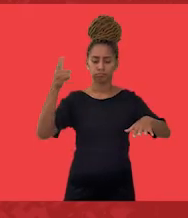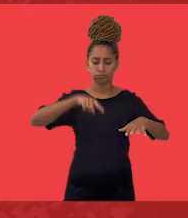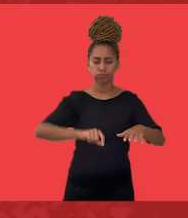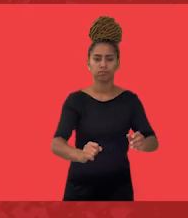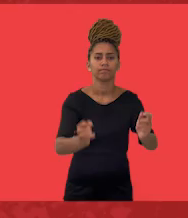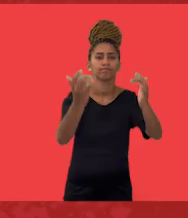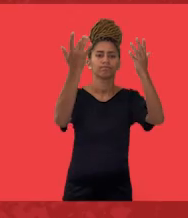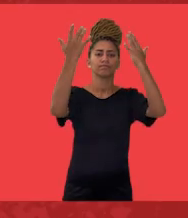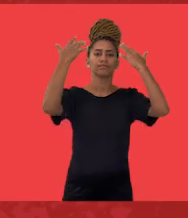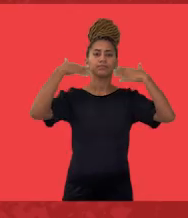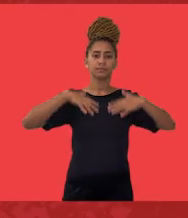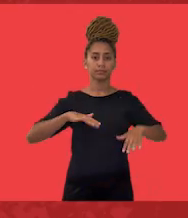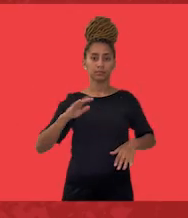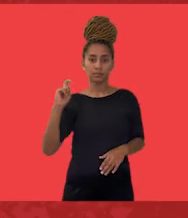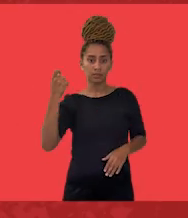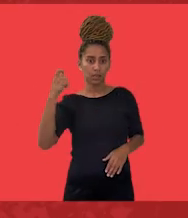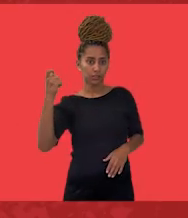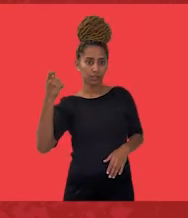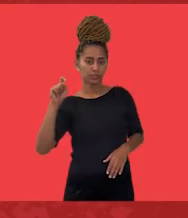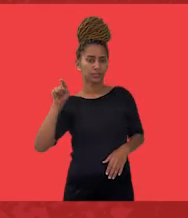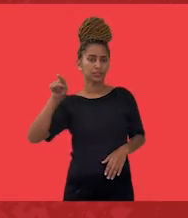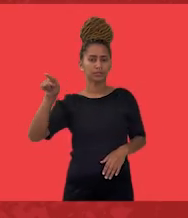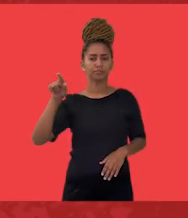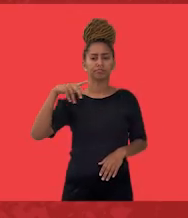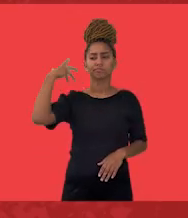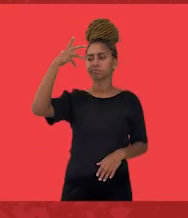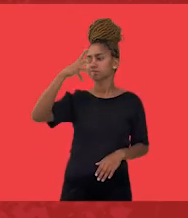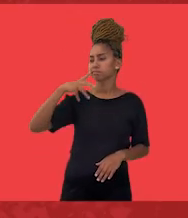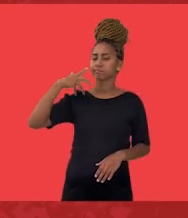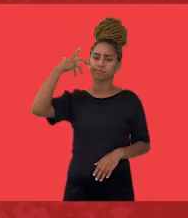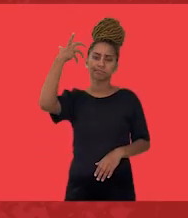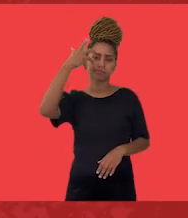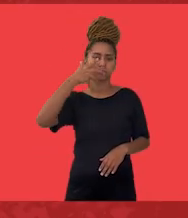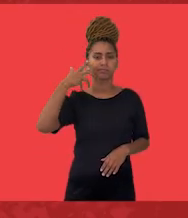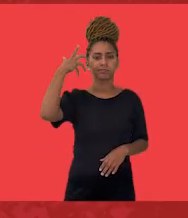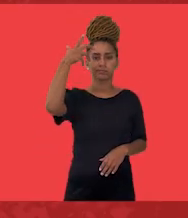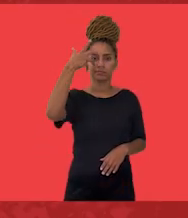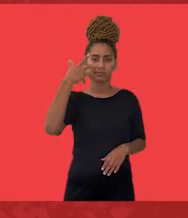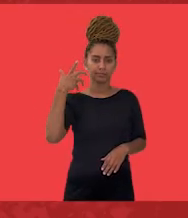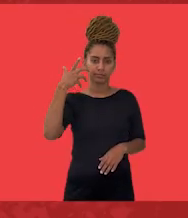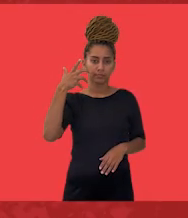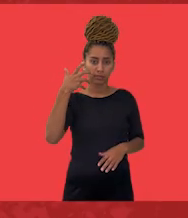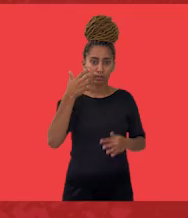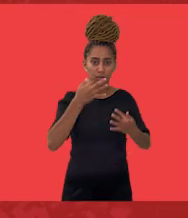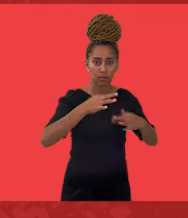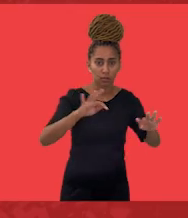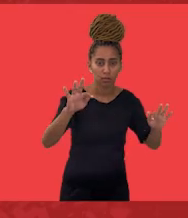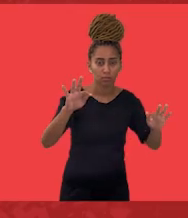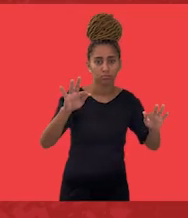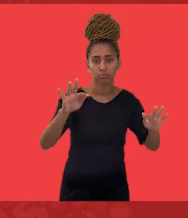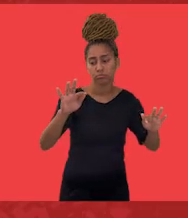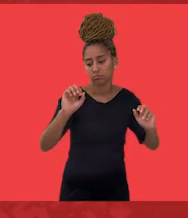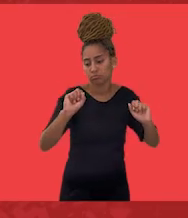o porquê. Aqueles olhos inquietos que desde antes e sempre já percorriam multidões e